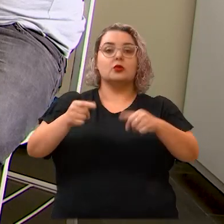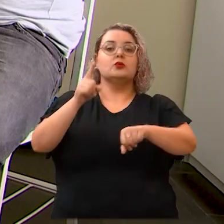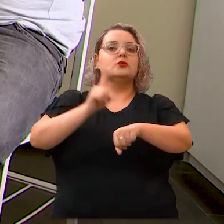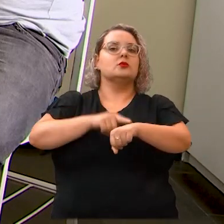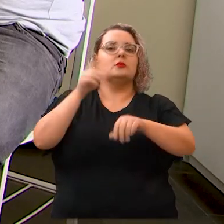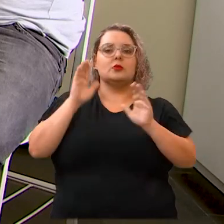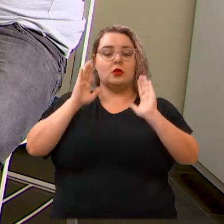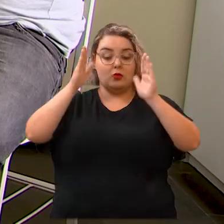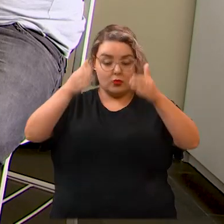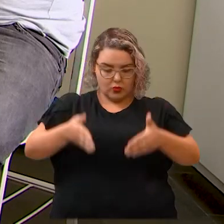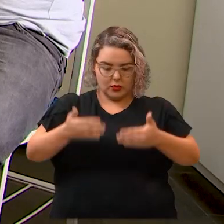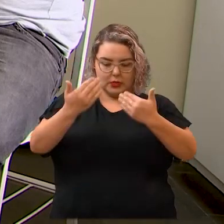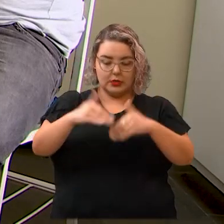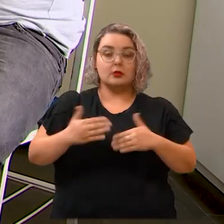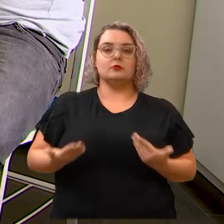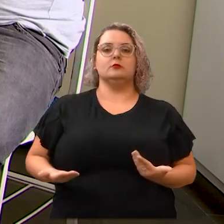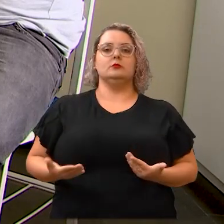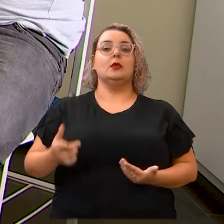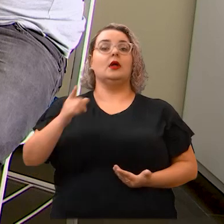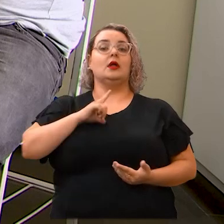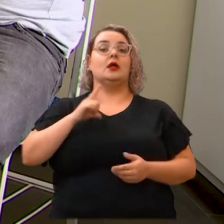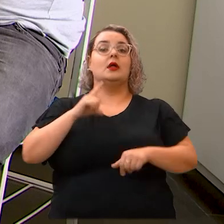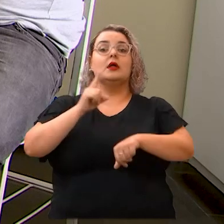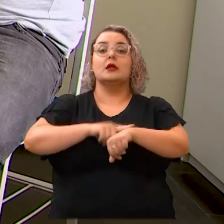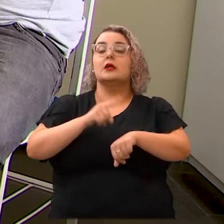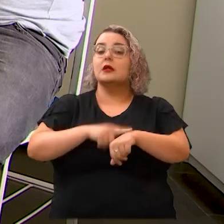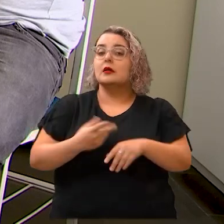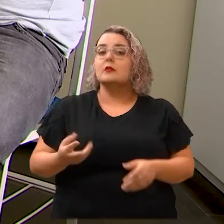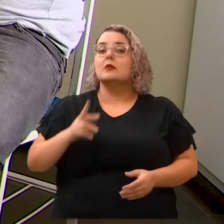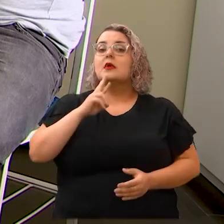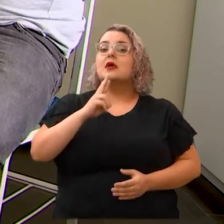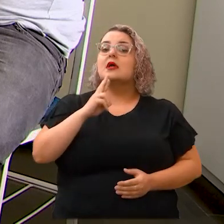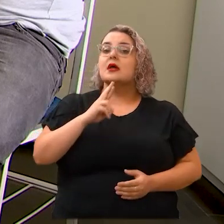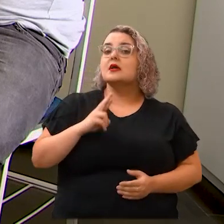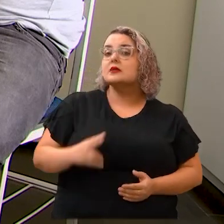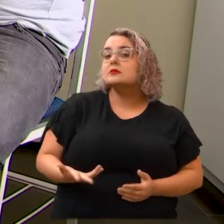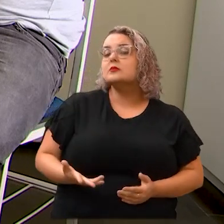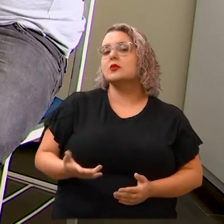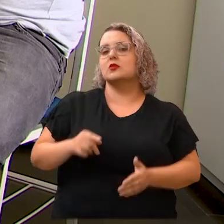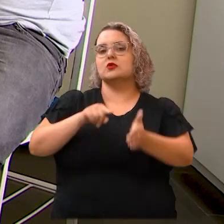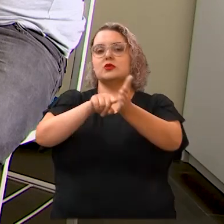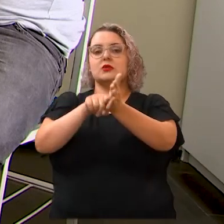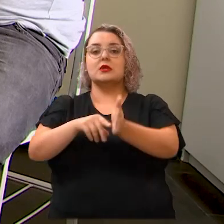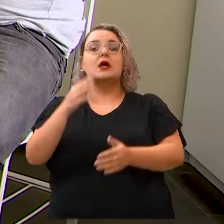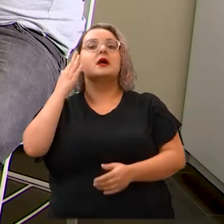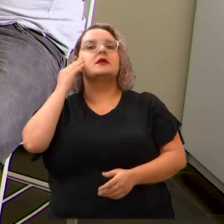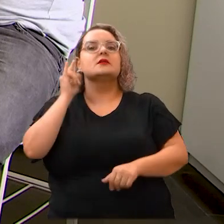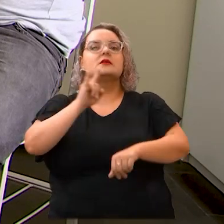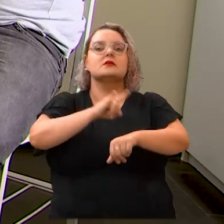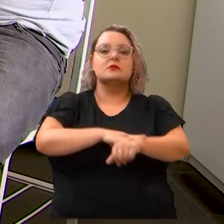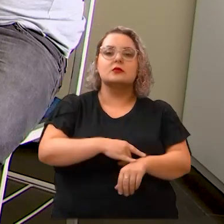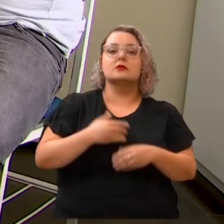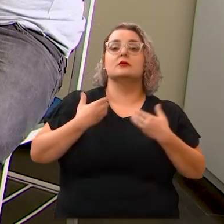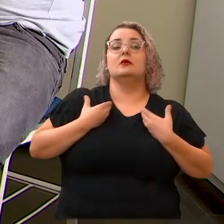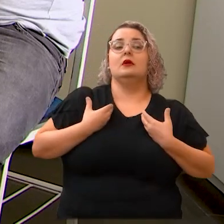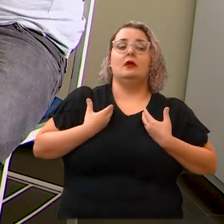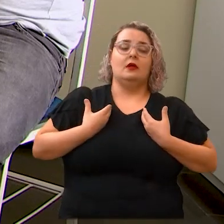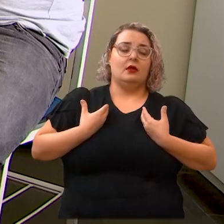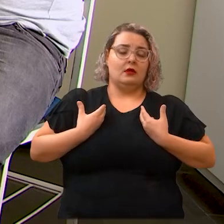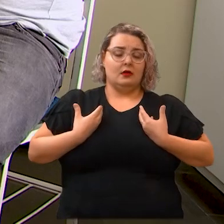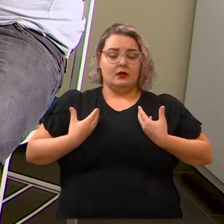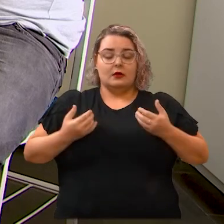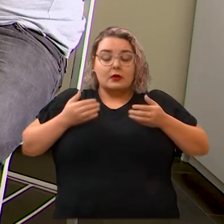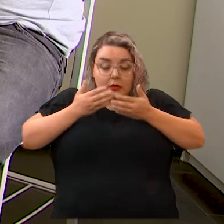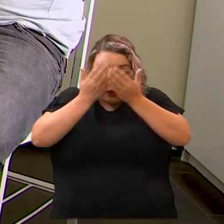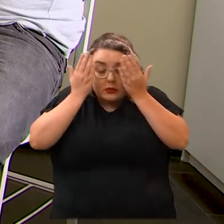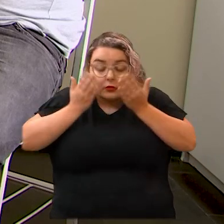se ocupa todo o seu tempo ali não é Ganha Tempo responde as questões sabe quando ir no banheiro quando tá cansado quando